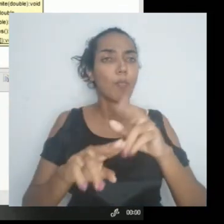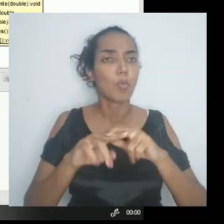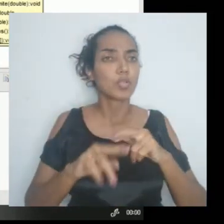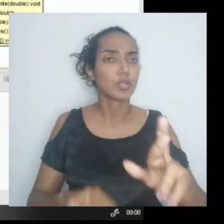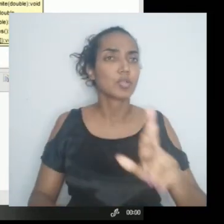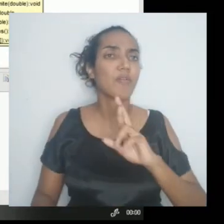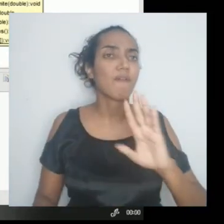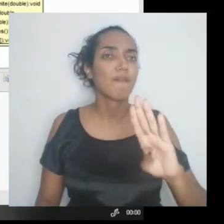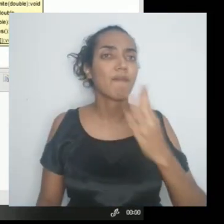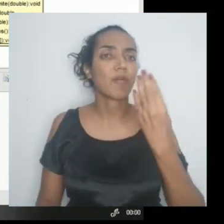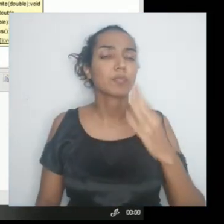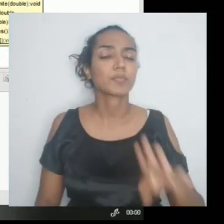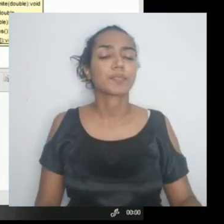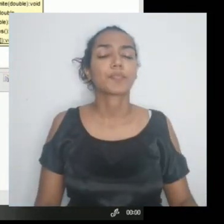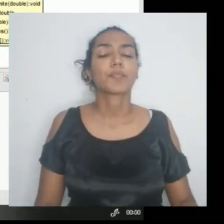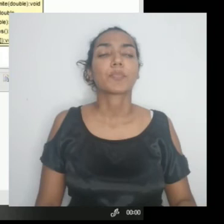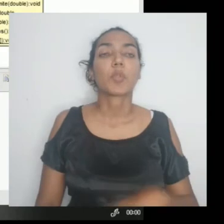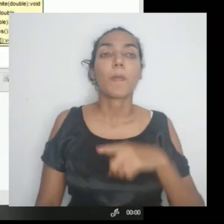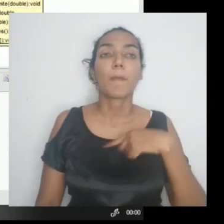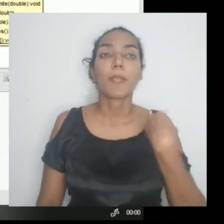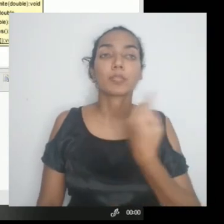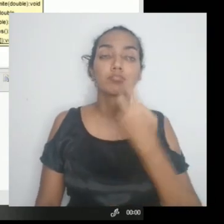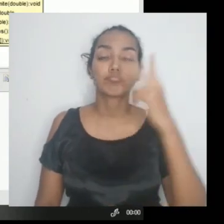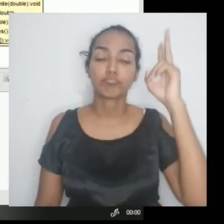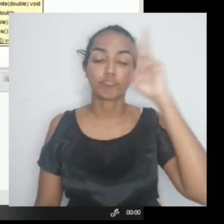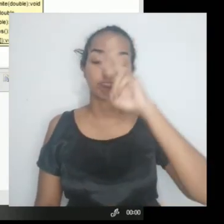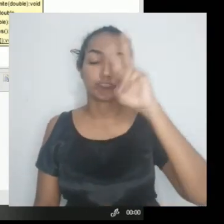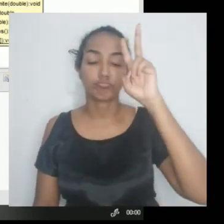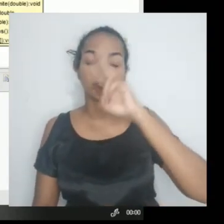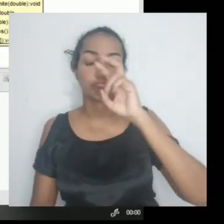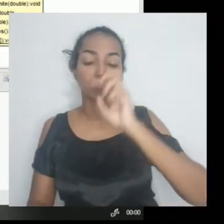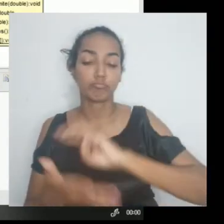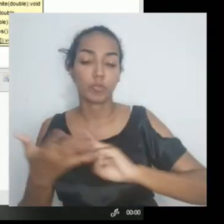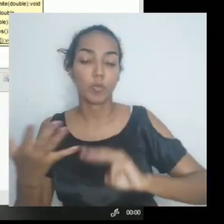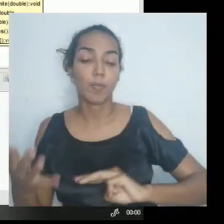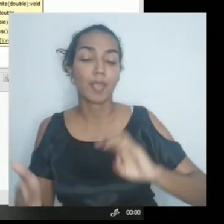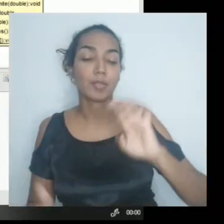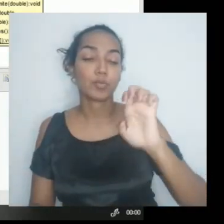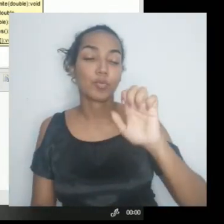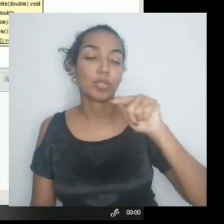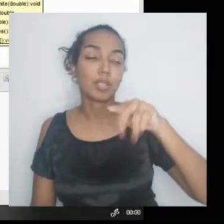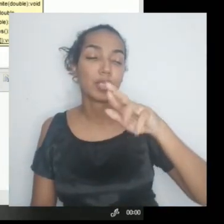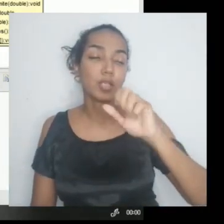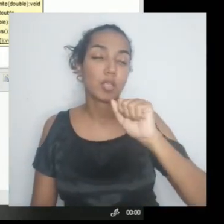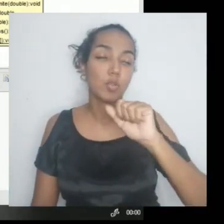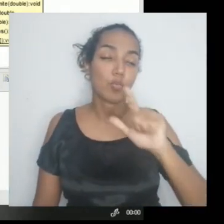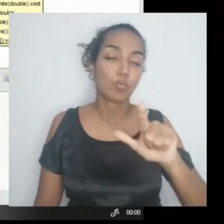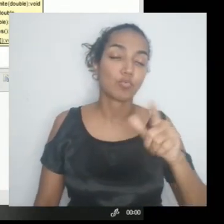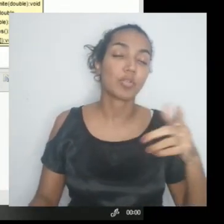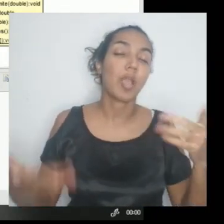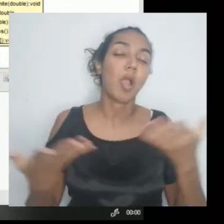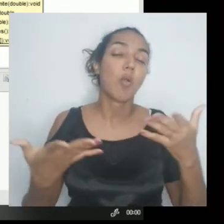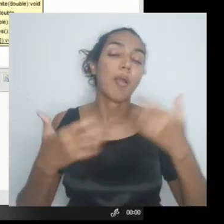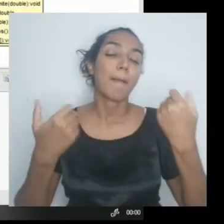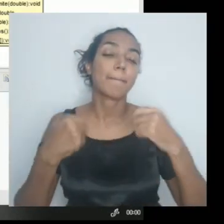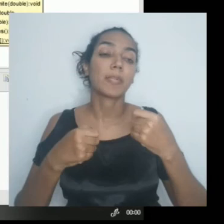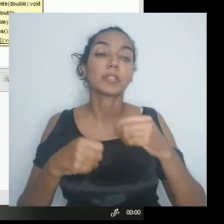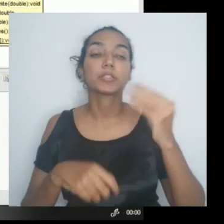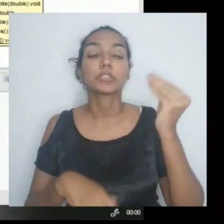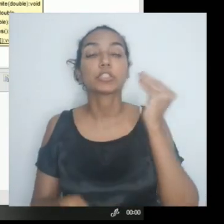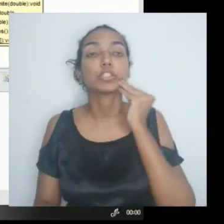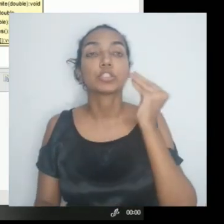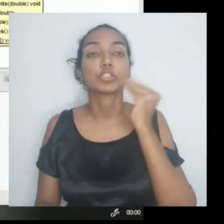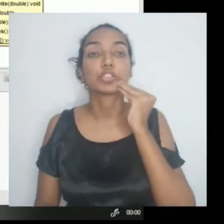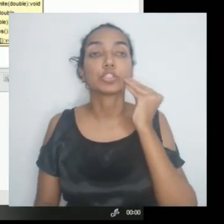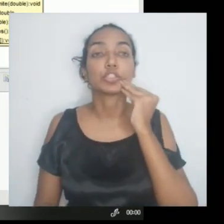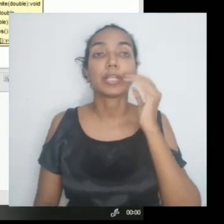agora precisa testar se esse objeto for uma instância da classe. Aí